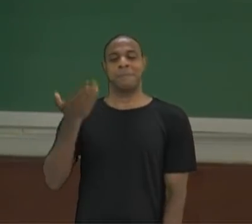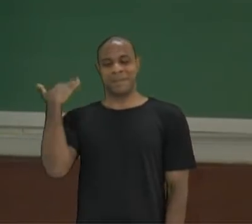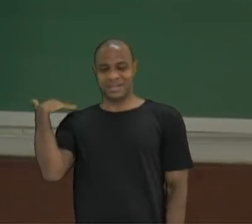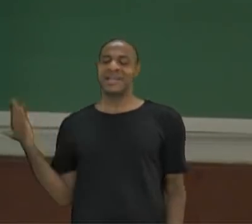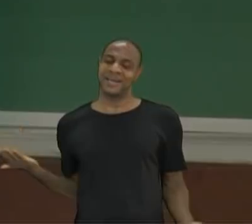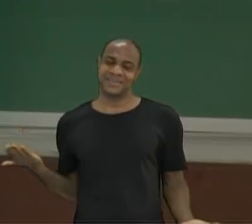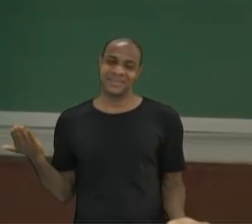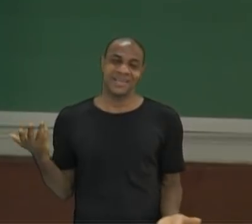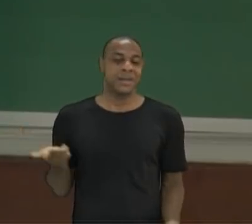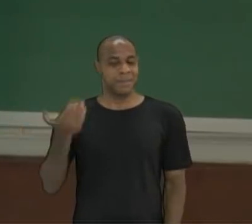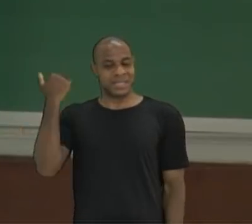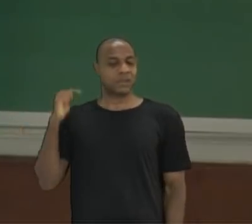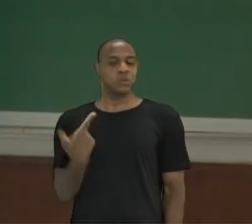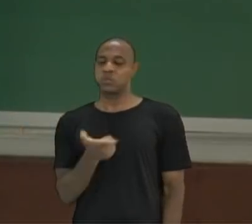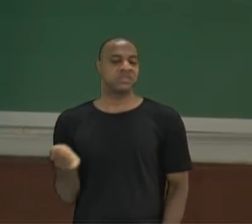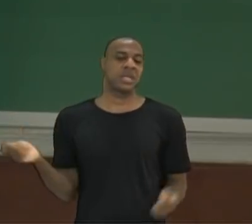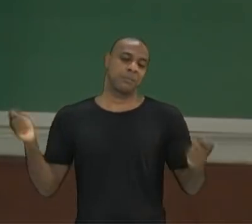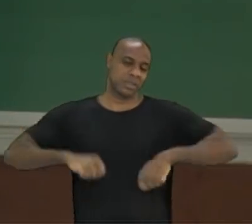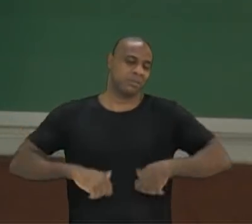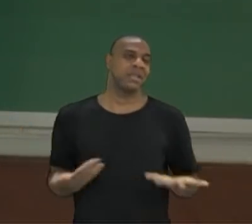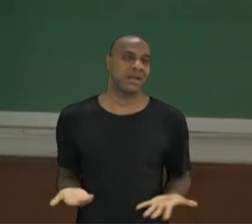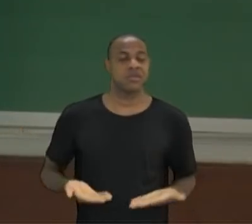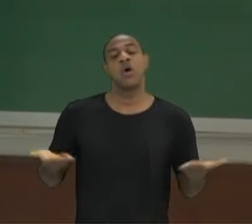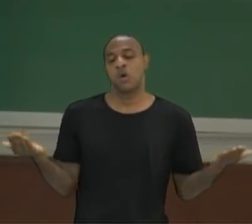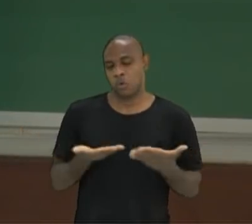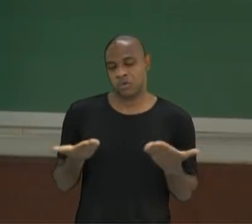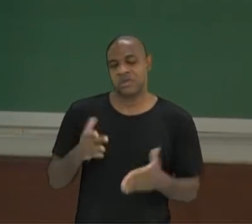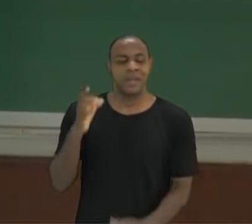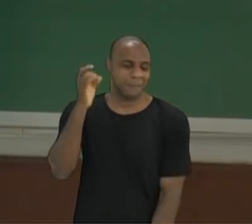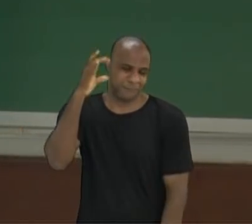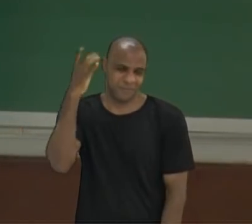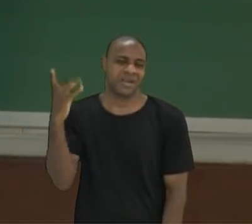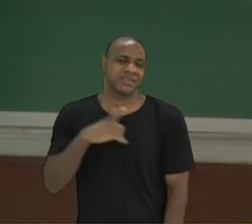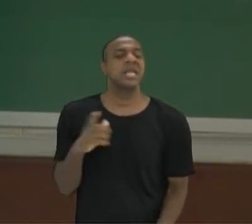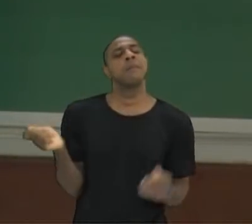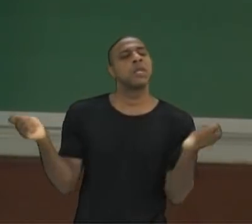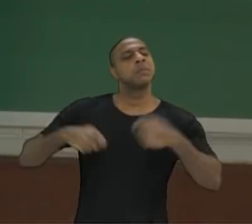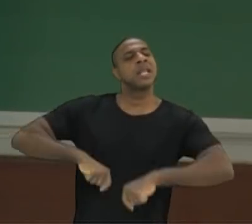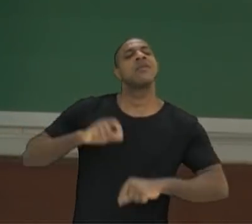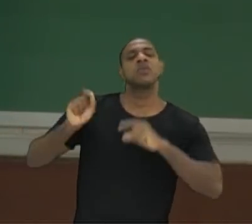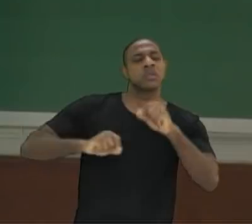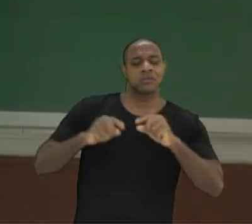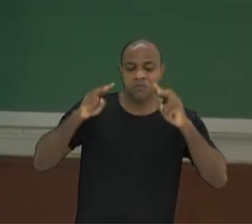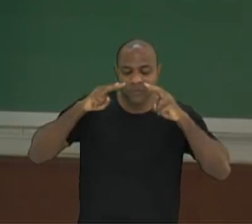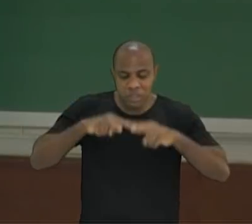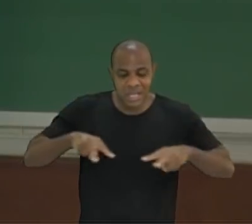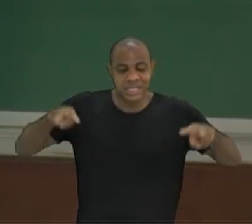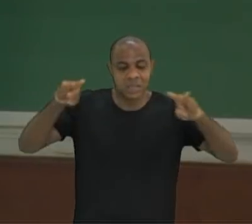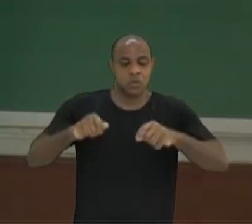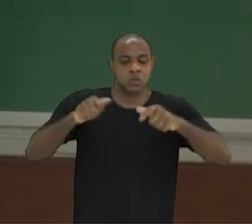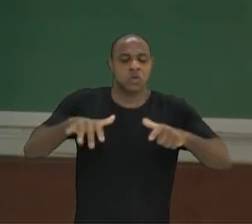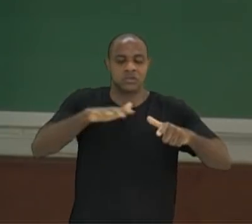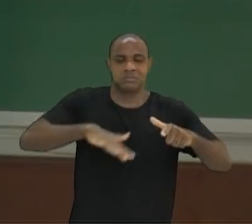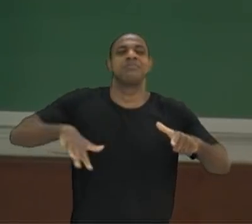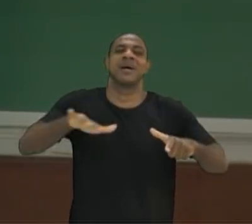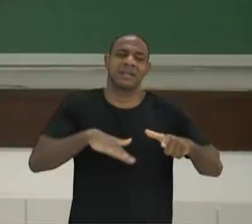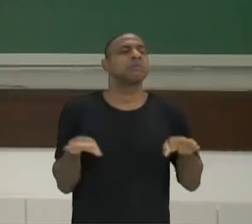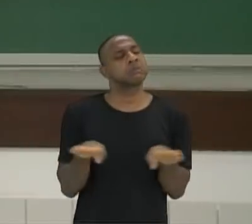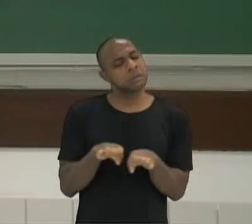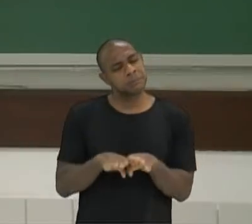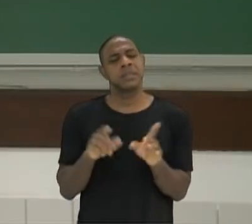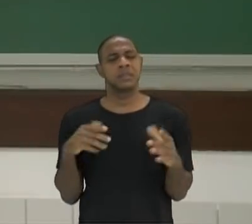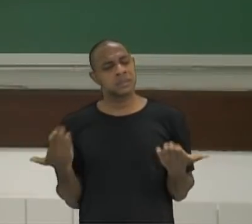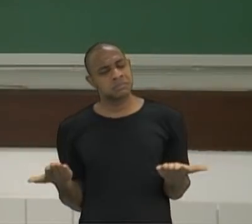possibilidade. Então, o sensoriamento remoto nos proporciona tudo isso, essa possibilidade de visualização do espaço e também